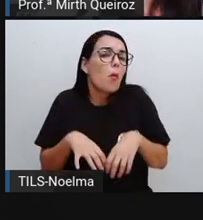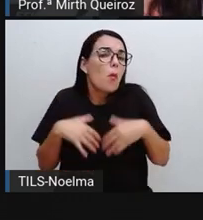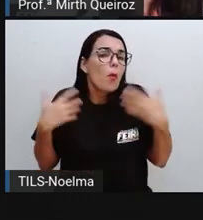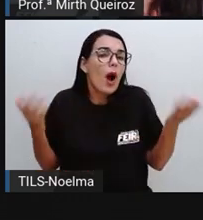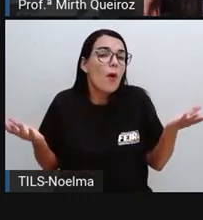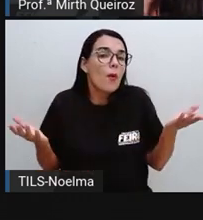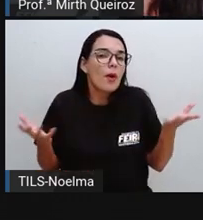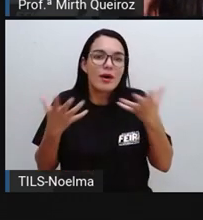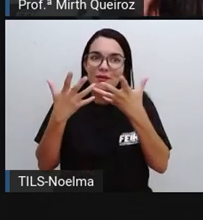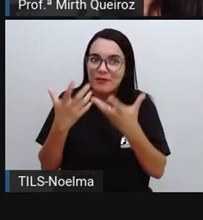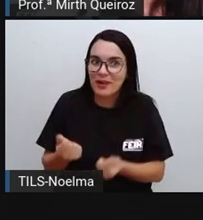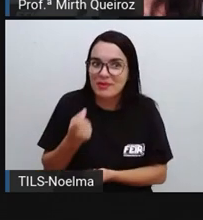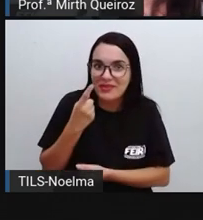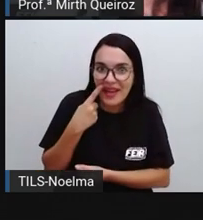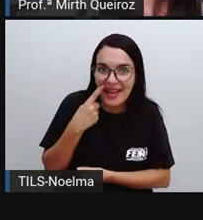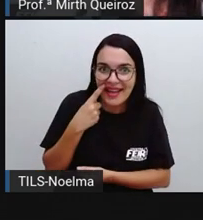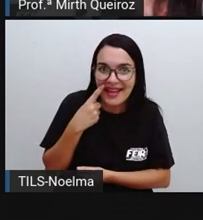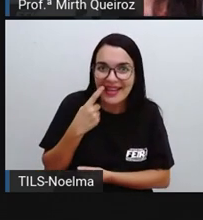Vamos descobrir?